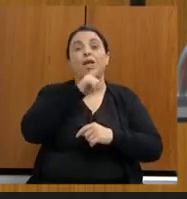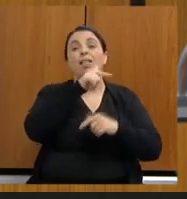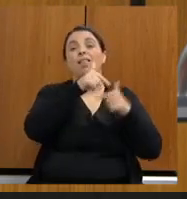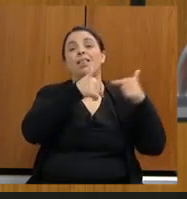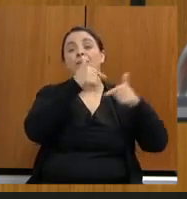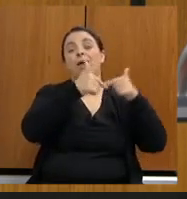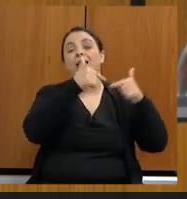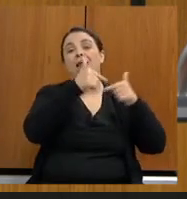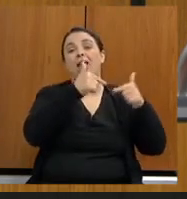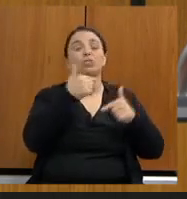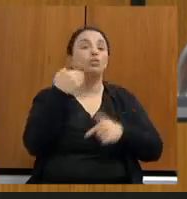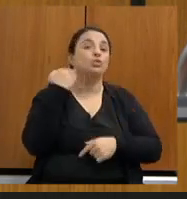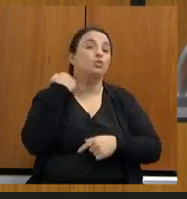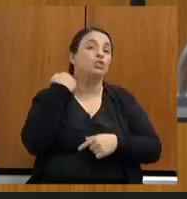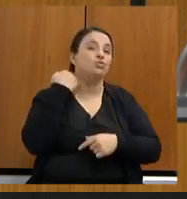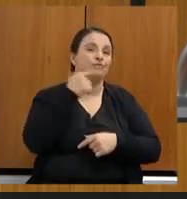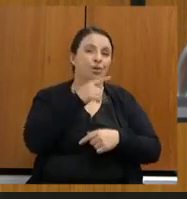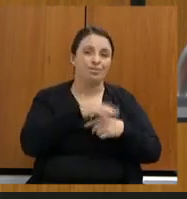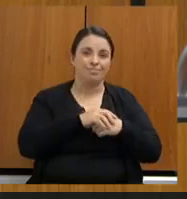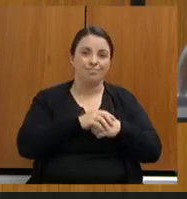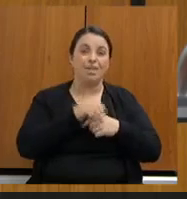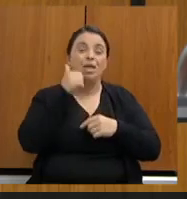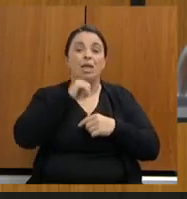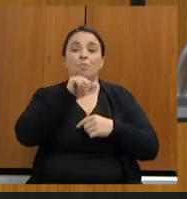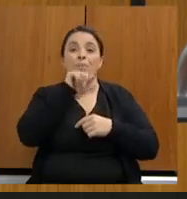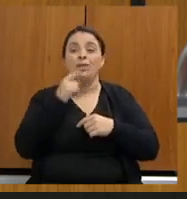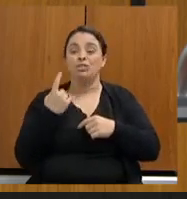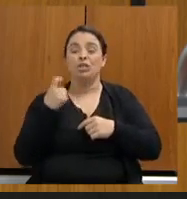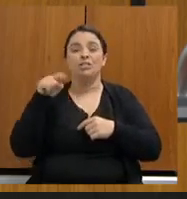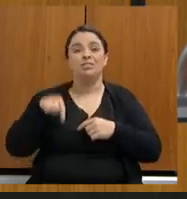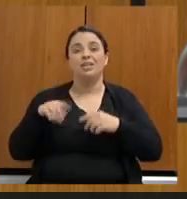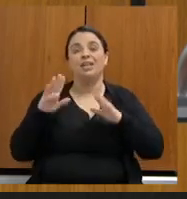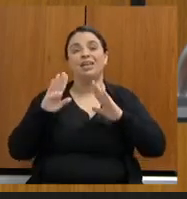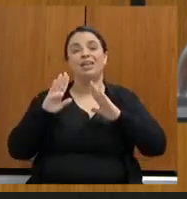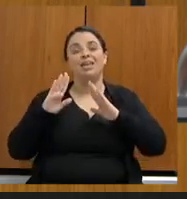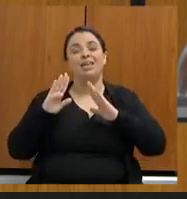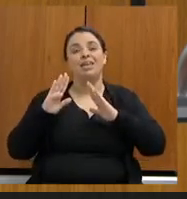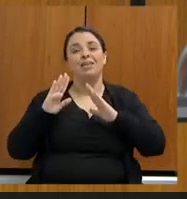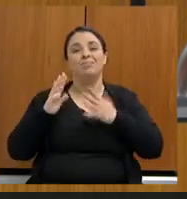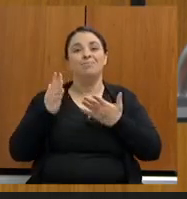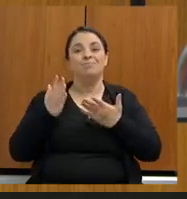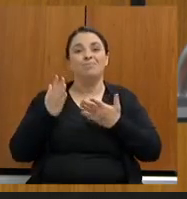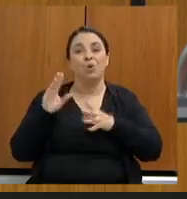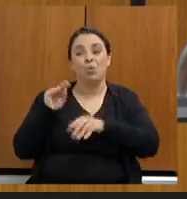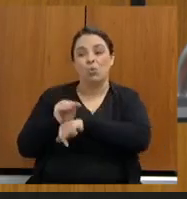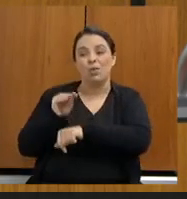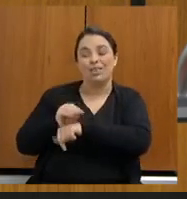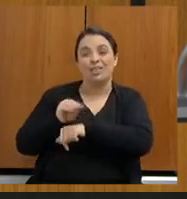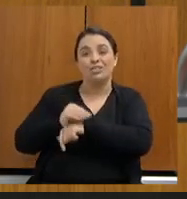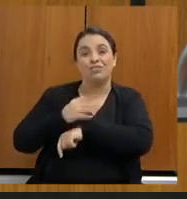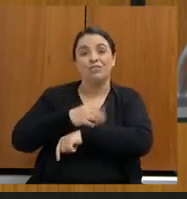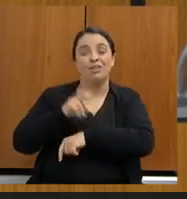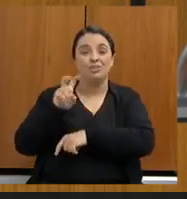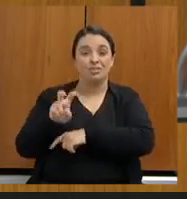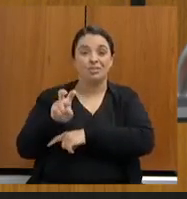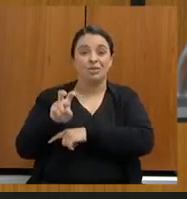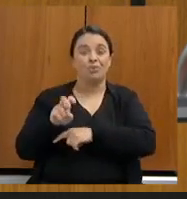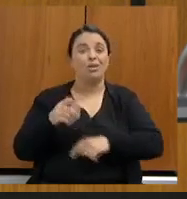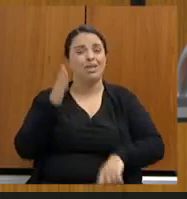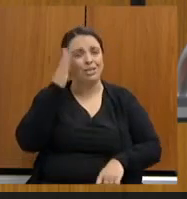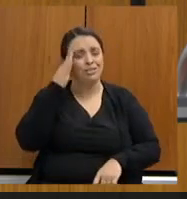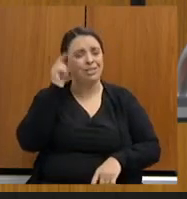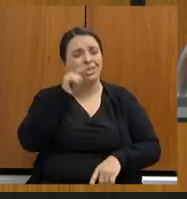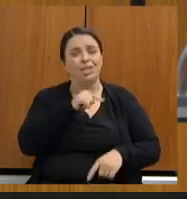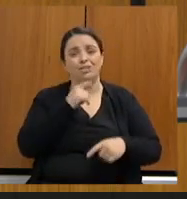ficou minha mãe com 5 filhos aqui em Belo Horizonte sozinha esse algo assim impensável né Já não sabe o estrago que isso